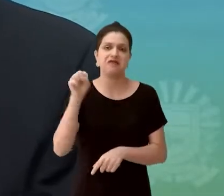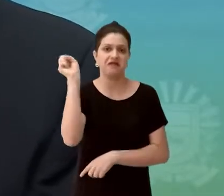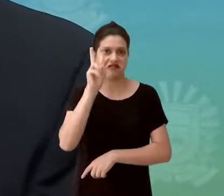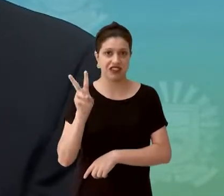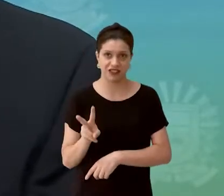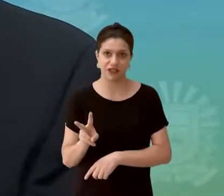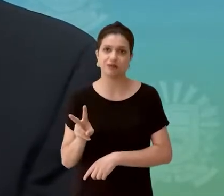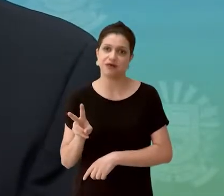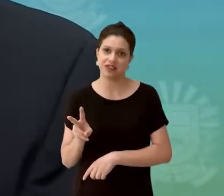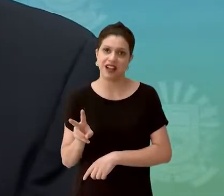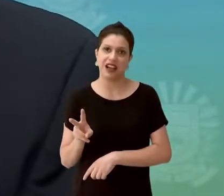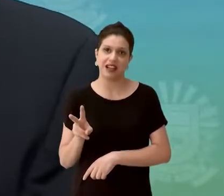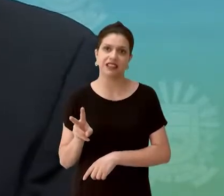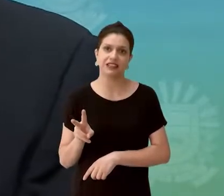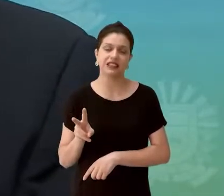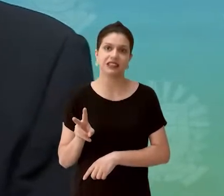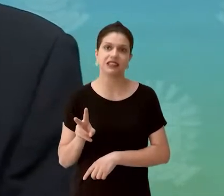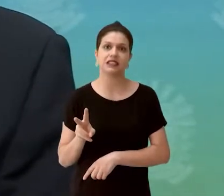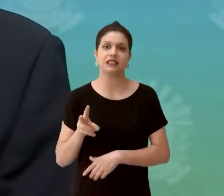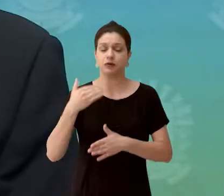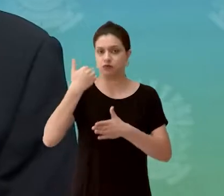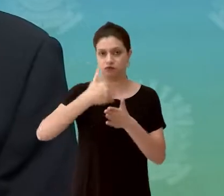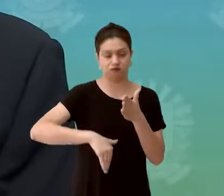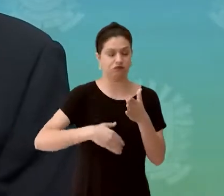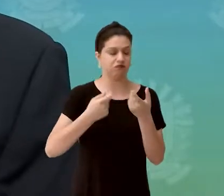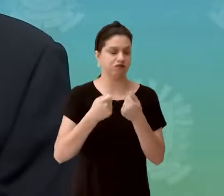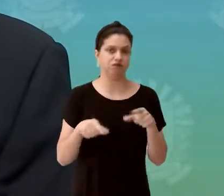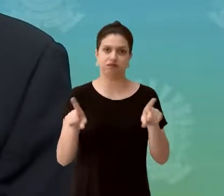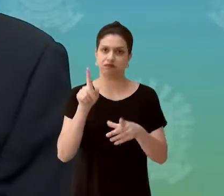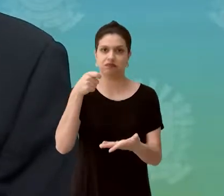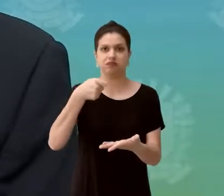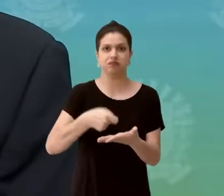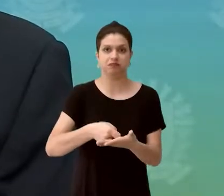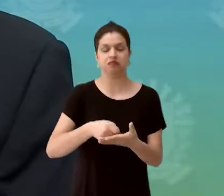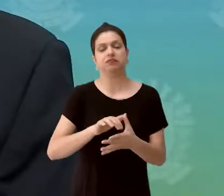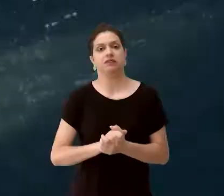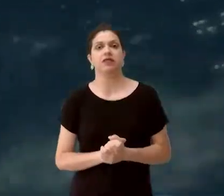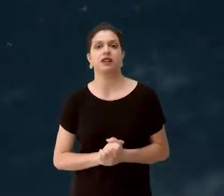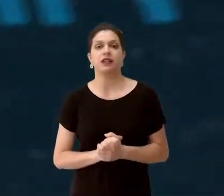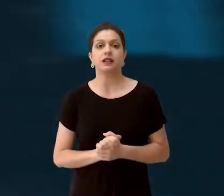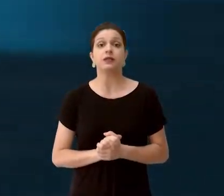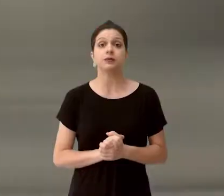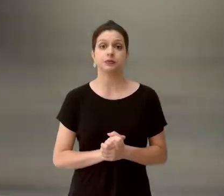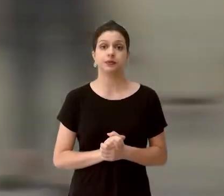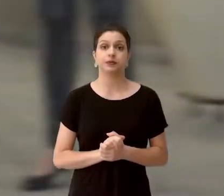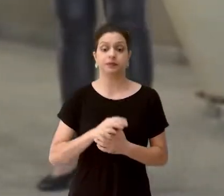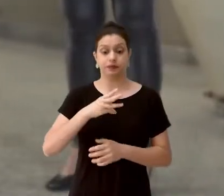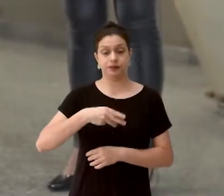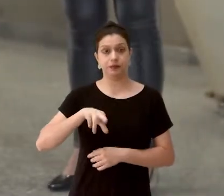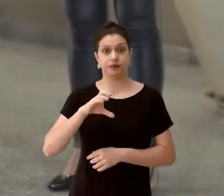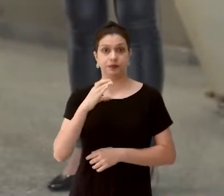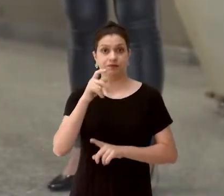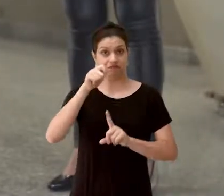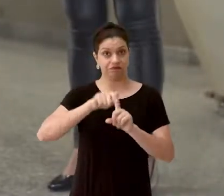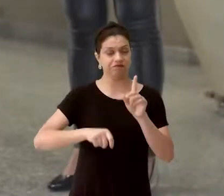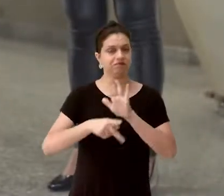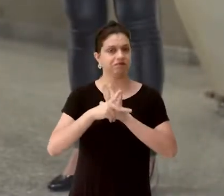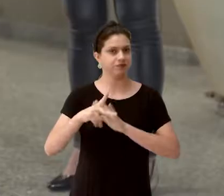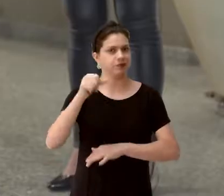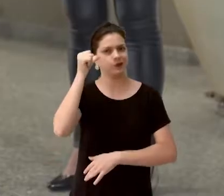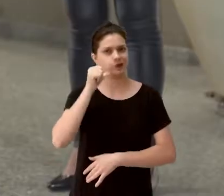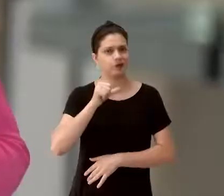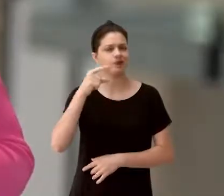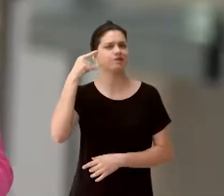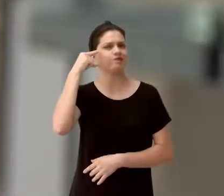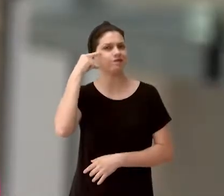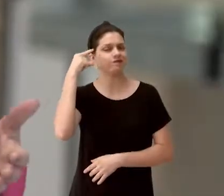de inscrição dos vestibulares da Universidade Estadual também aqui do estado. Março, mês das